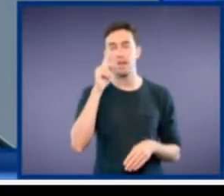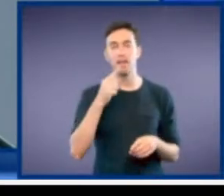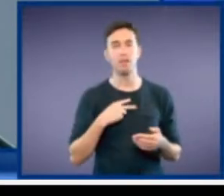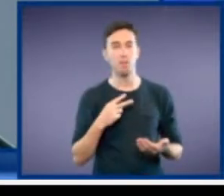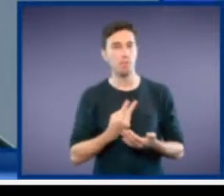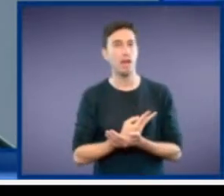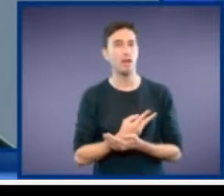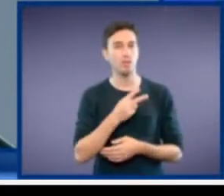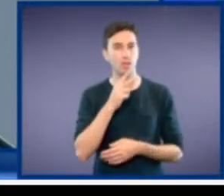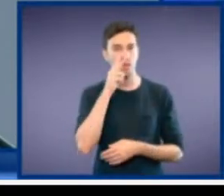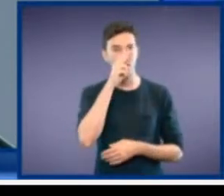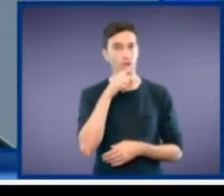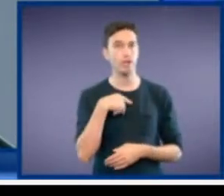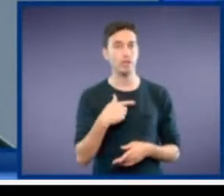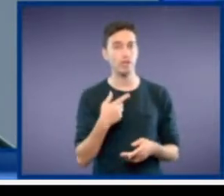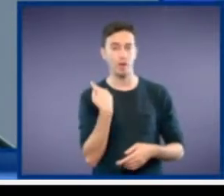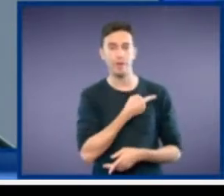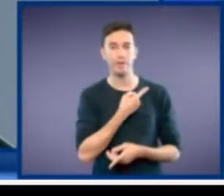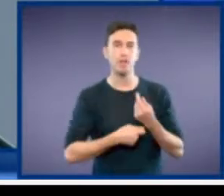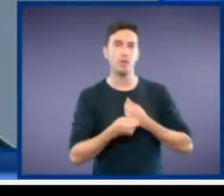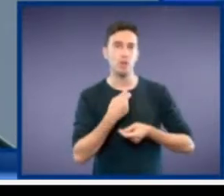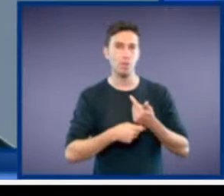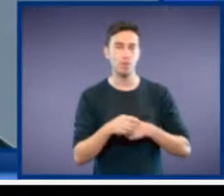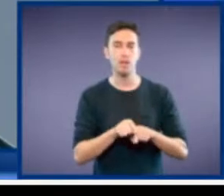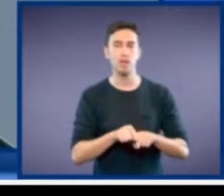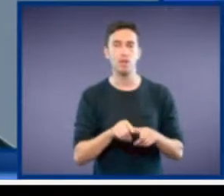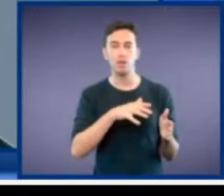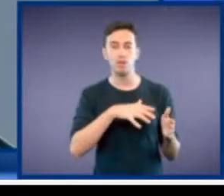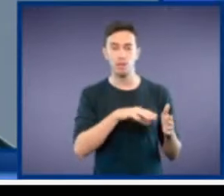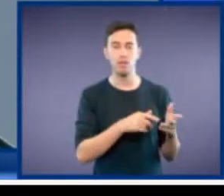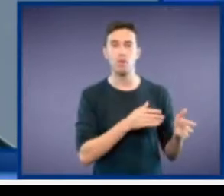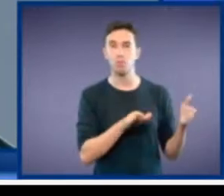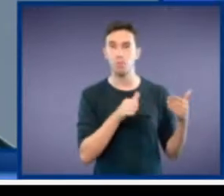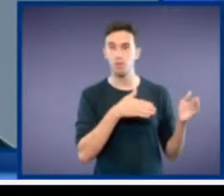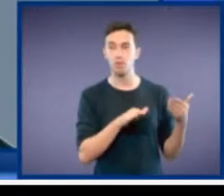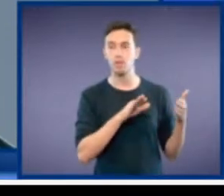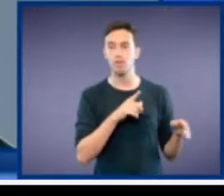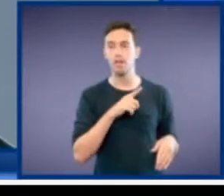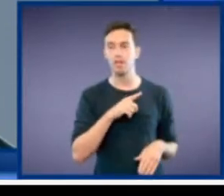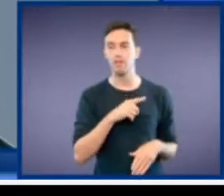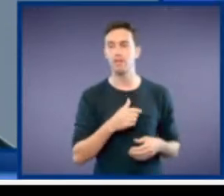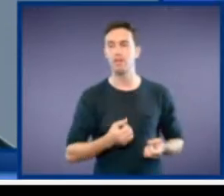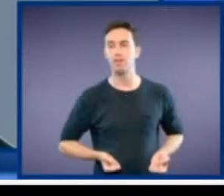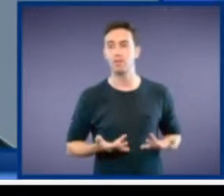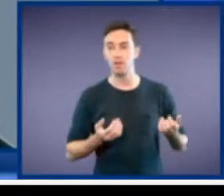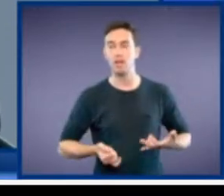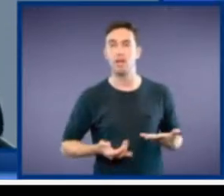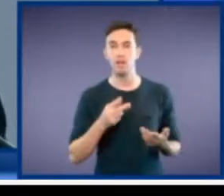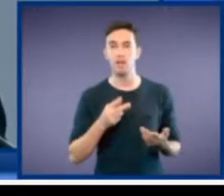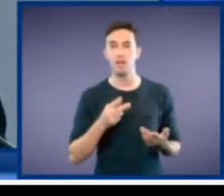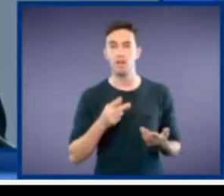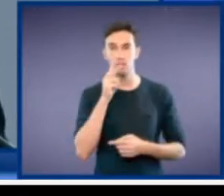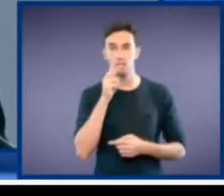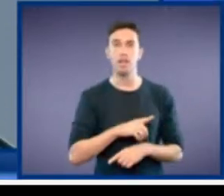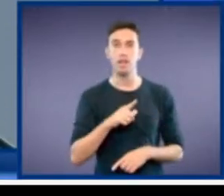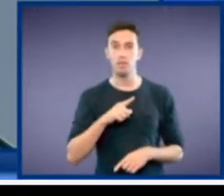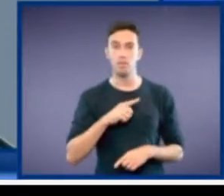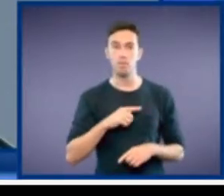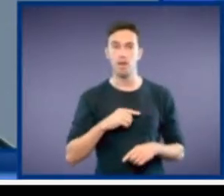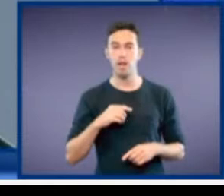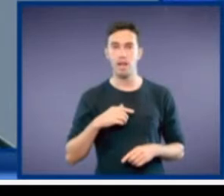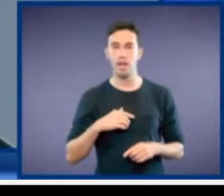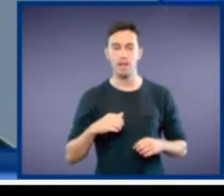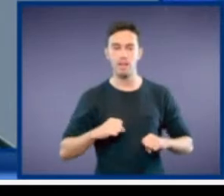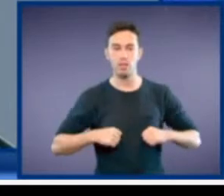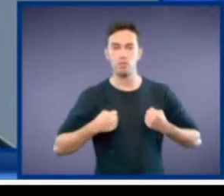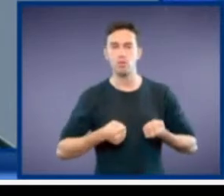muito grande sobre a nossa economia, sobre o nosso setor produtivo, gerou um gasto muito grande e uma necessidade de reação do Estado muito grande. Mesmo